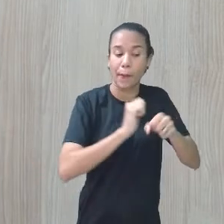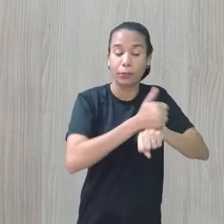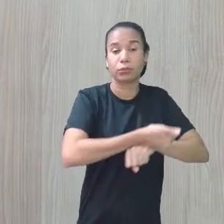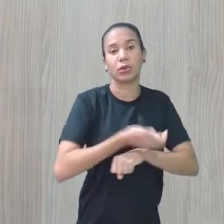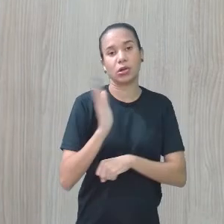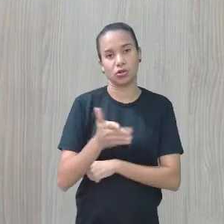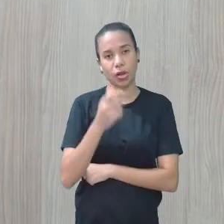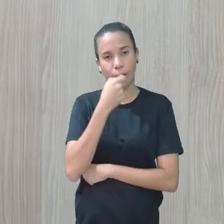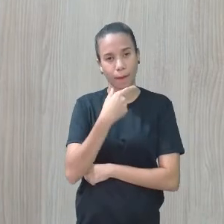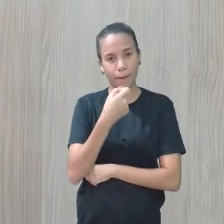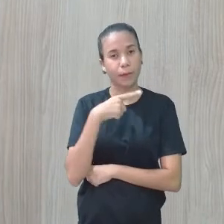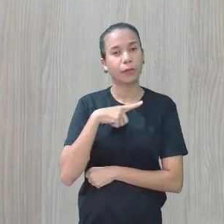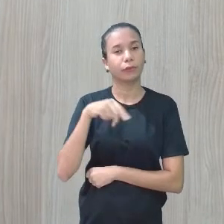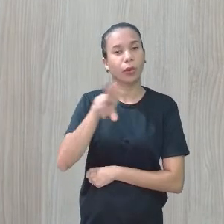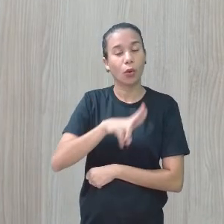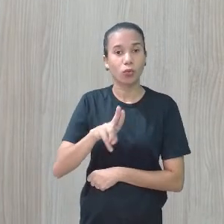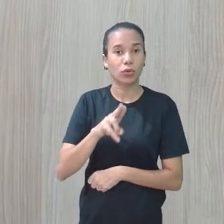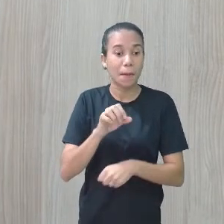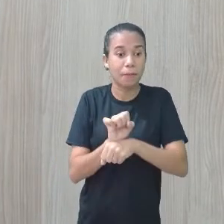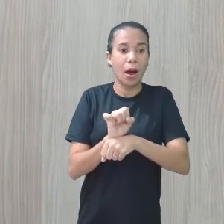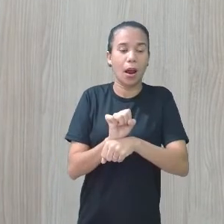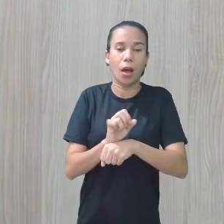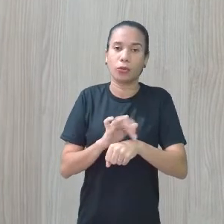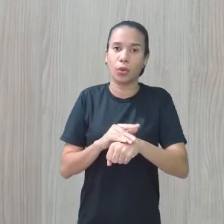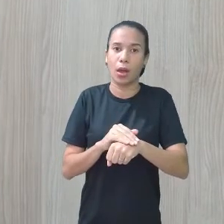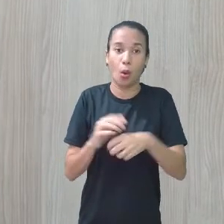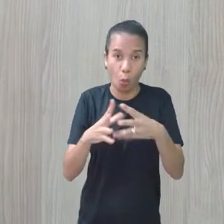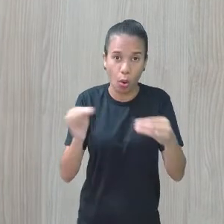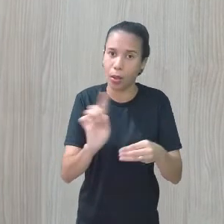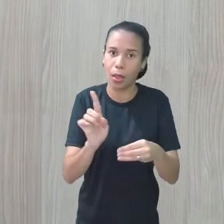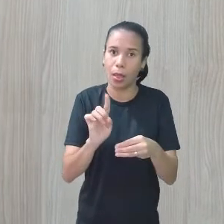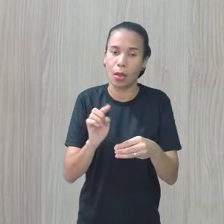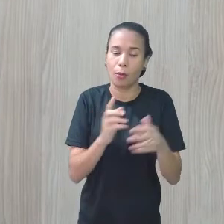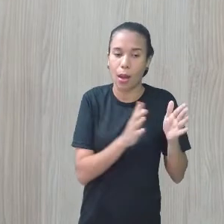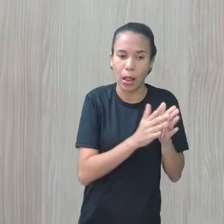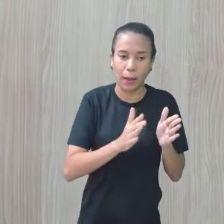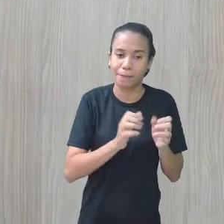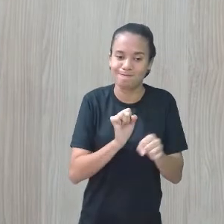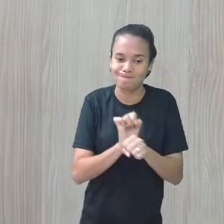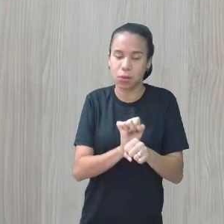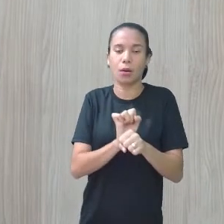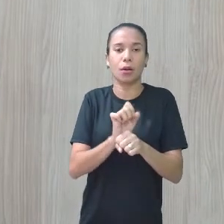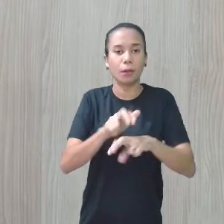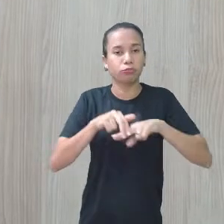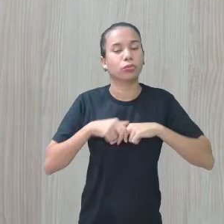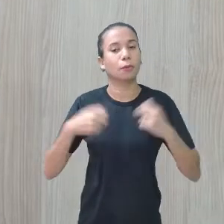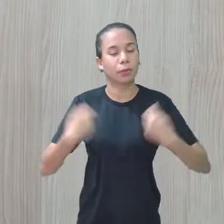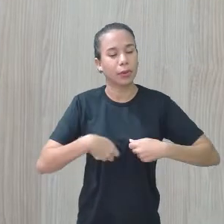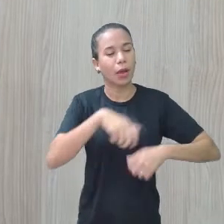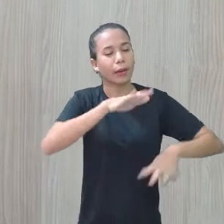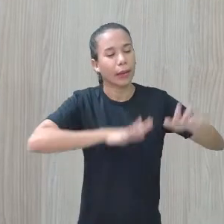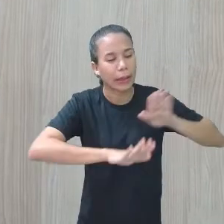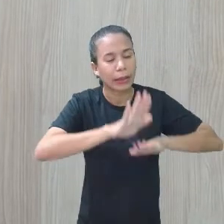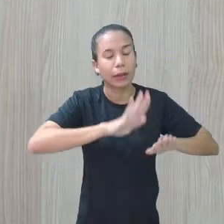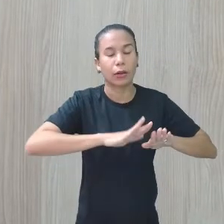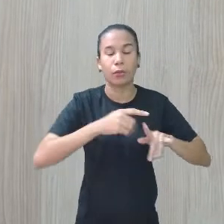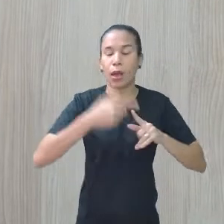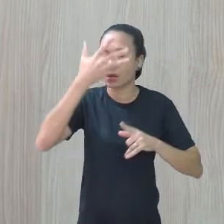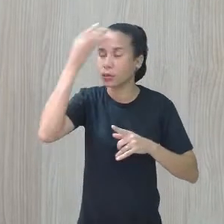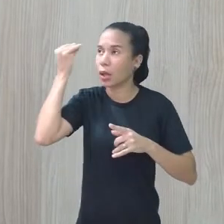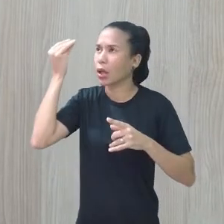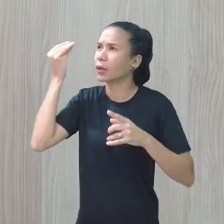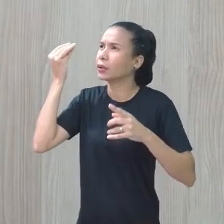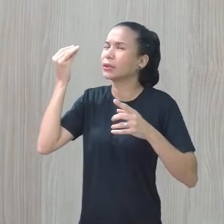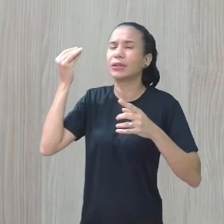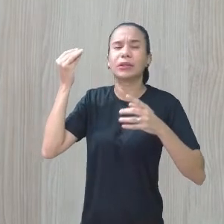tem medicamento que estaciona, não cura, mas estaciona. Então, procurar, tratar bem, que essas pessoas começam a esquecer